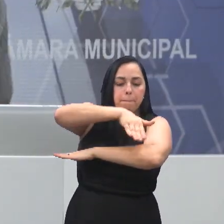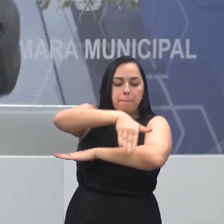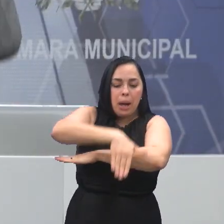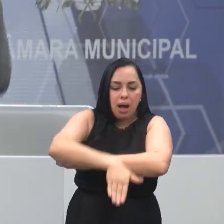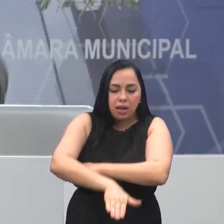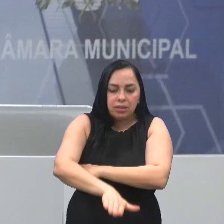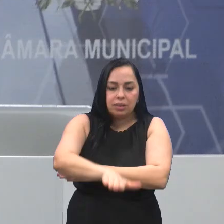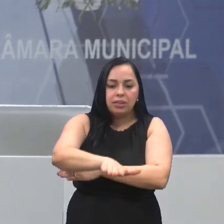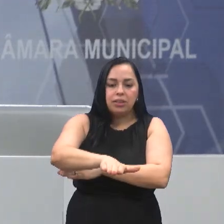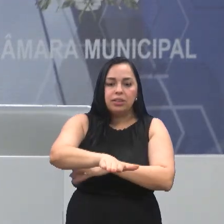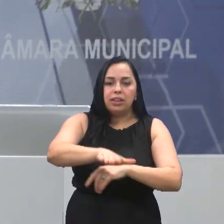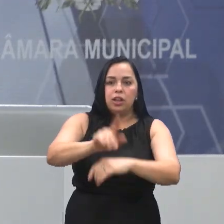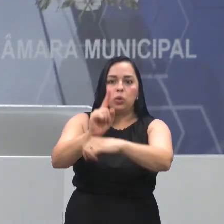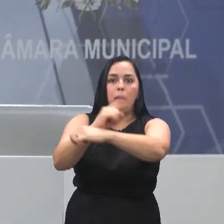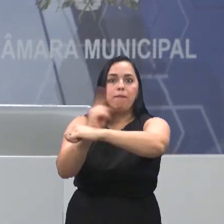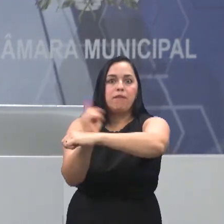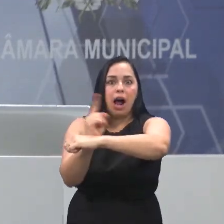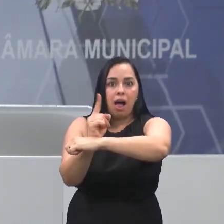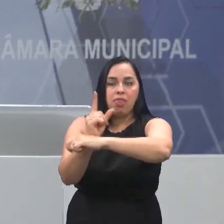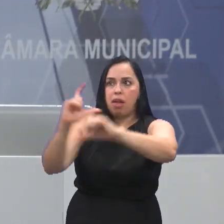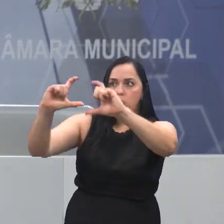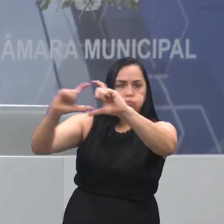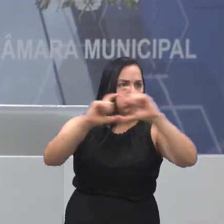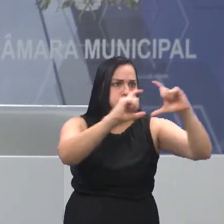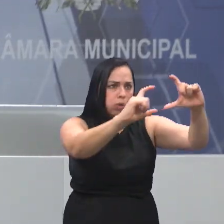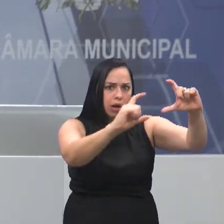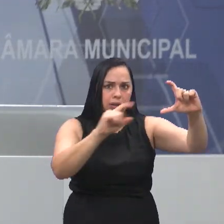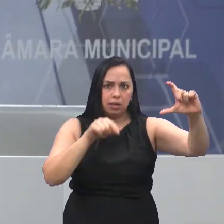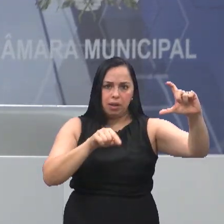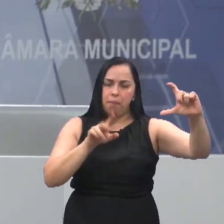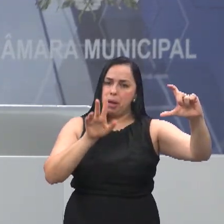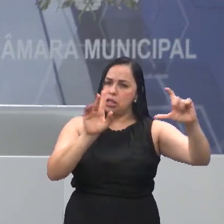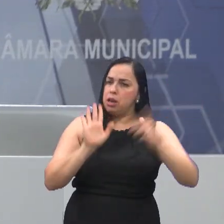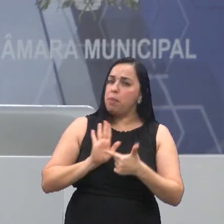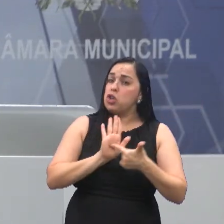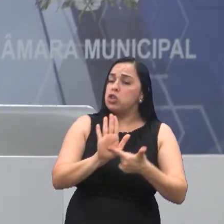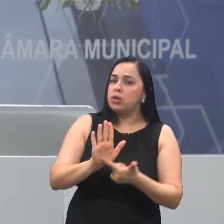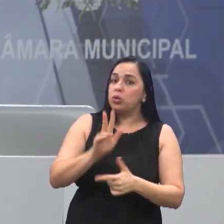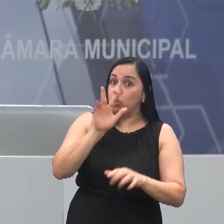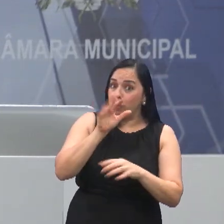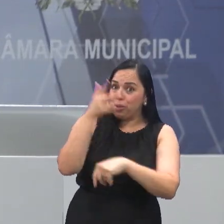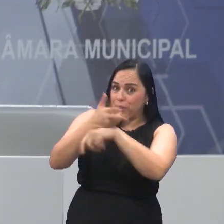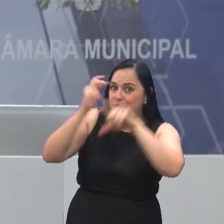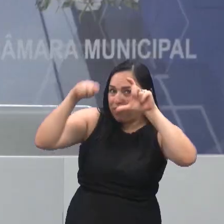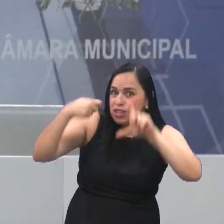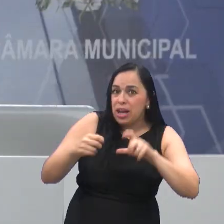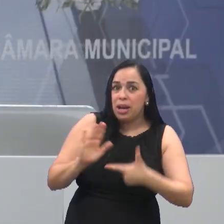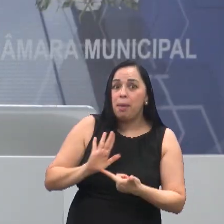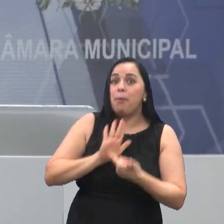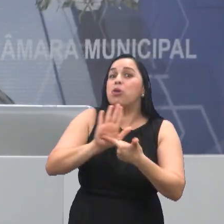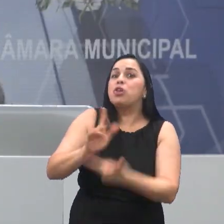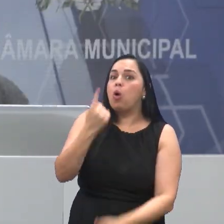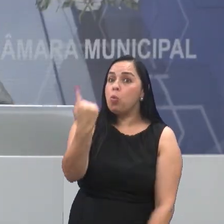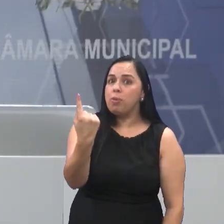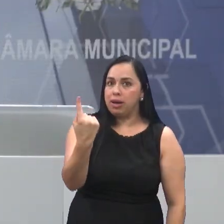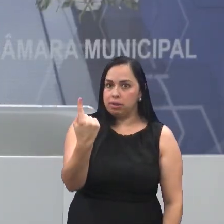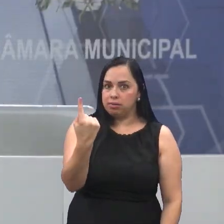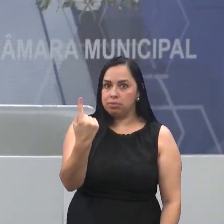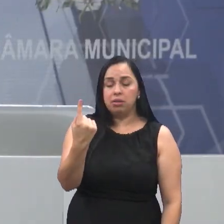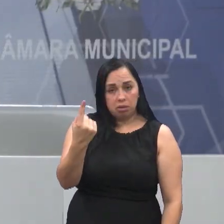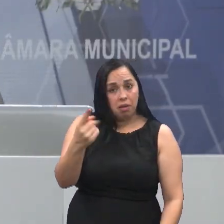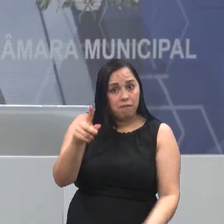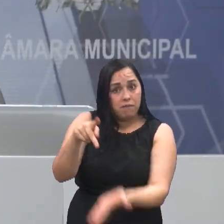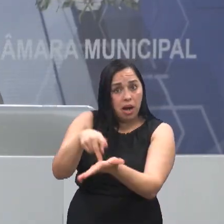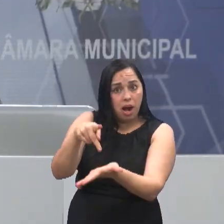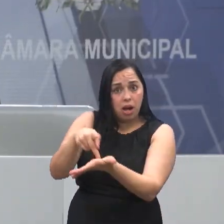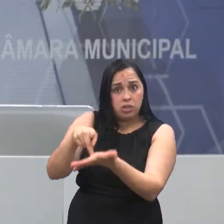de velocidade antes. Mas ele só mostrou aquela. Só mostrou aquela. Aquela que ele mostrou é verdade? É. A placa